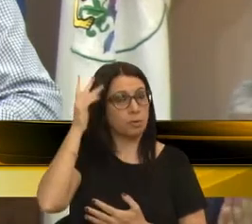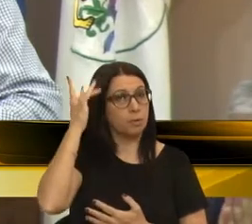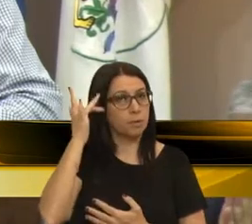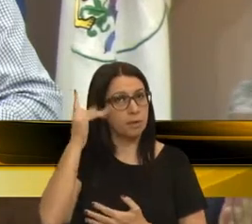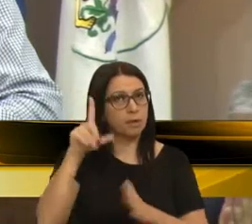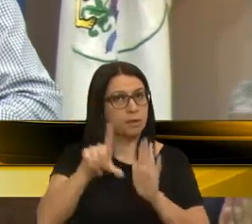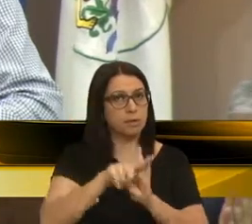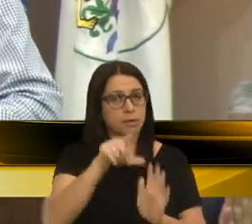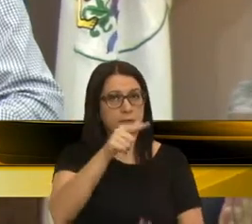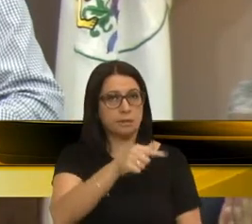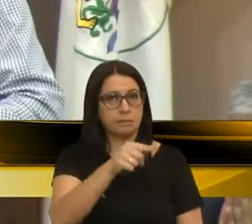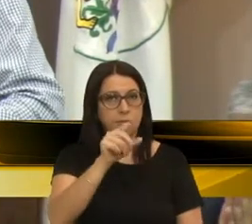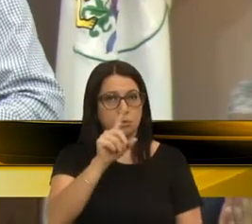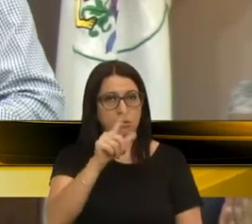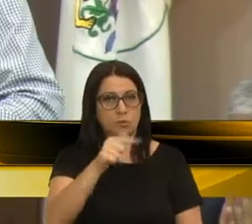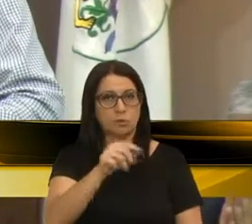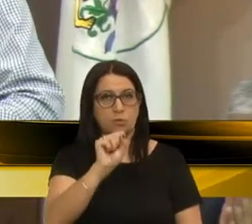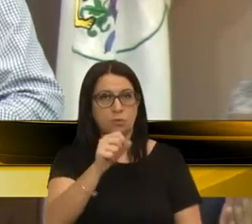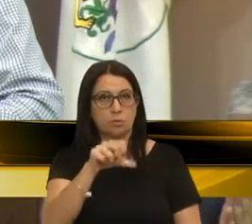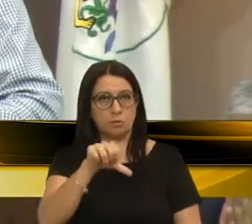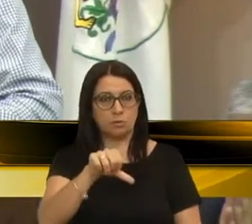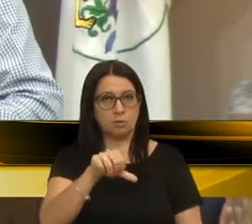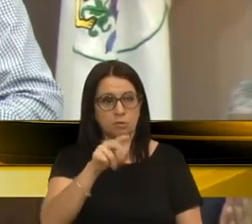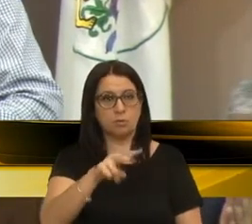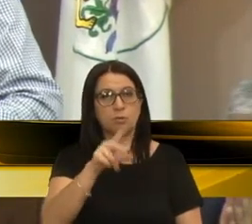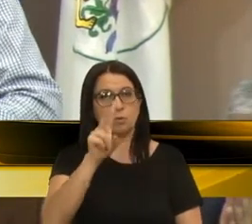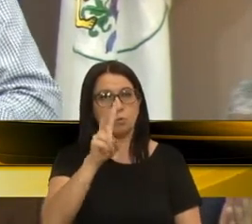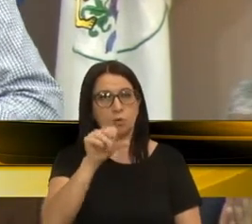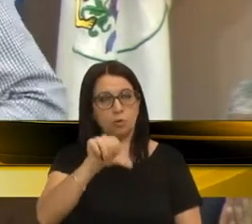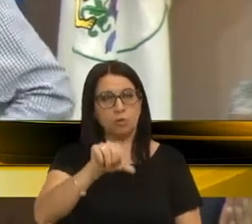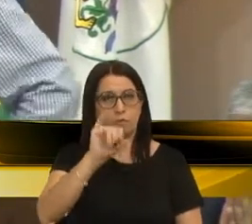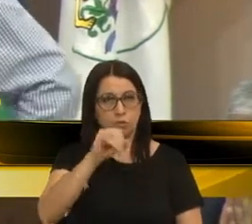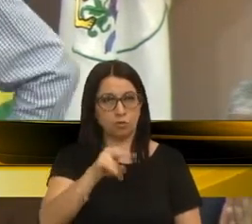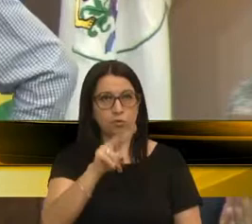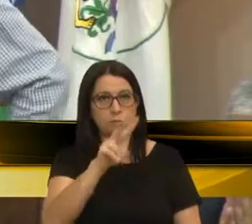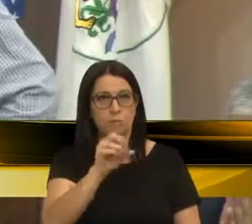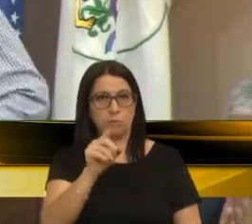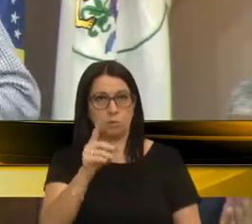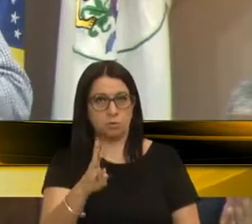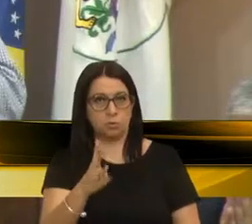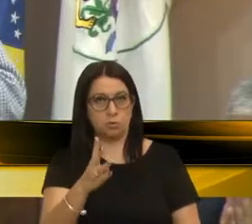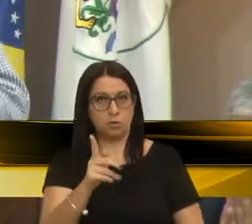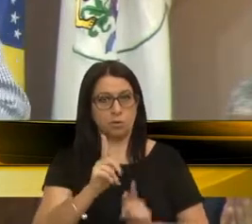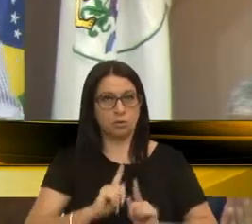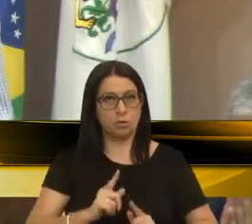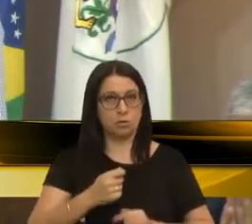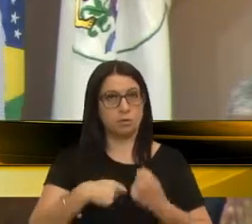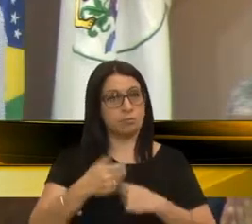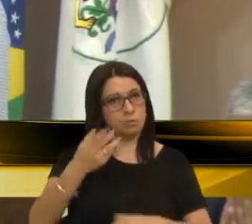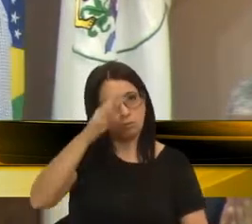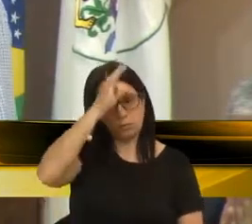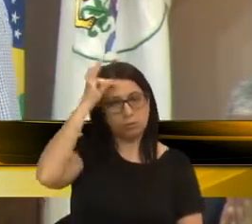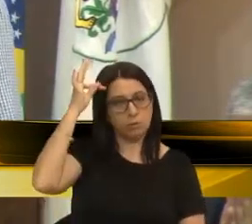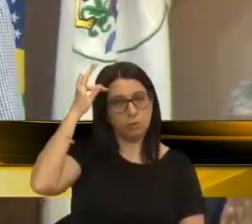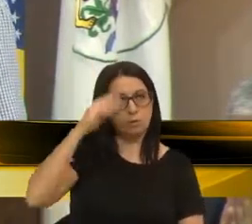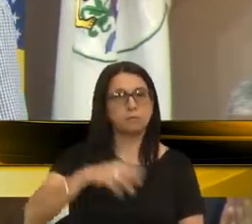Lei 7.782, de 9 de junho de 2014, na gestão do vereador Tuico.